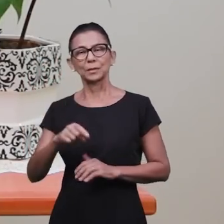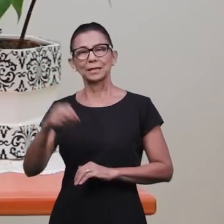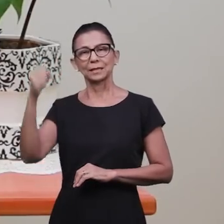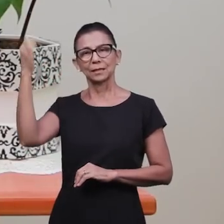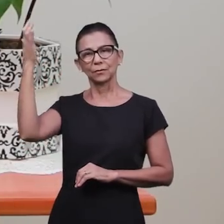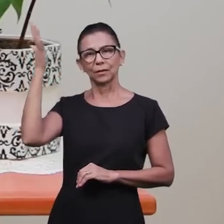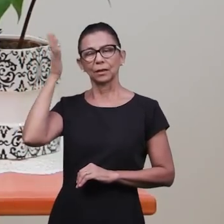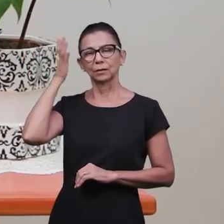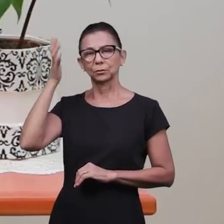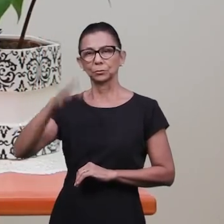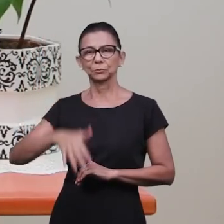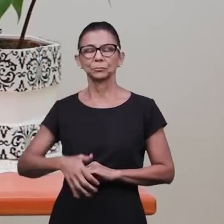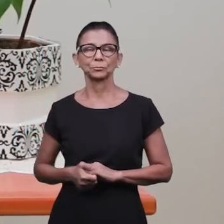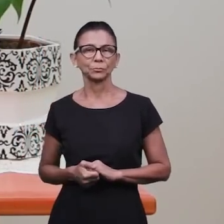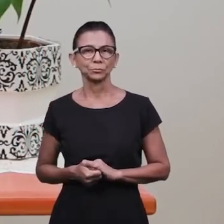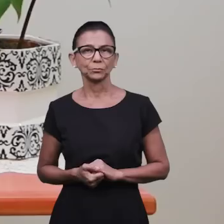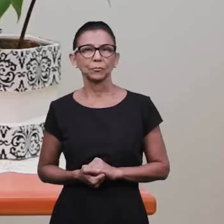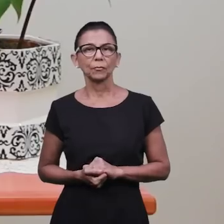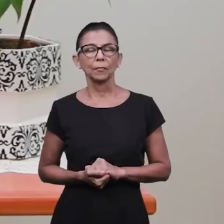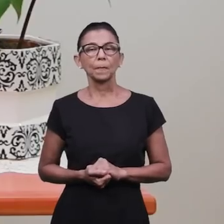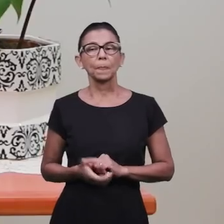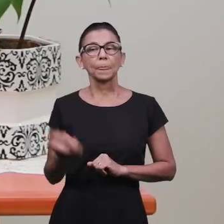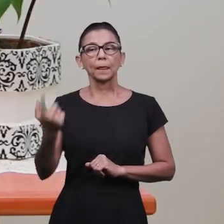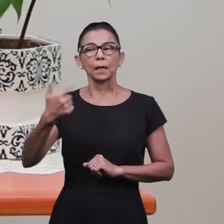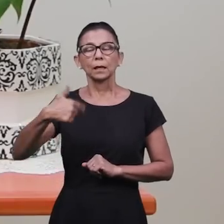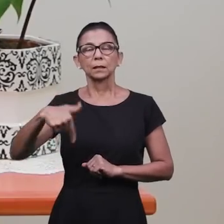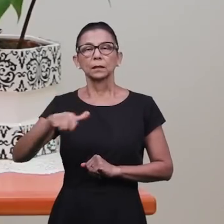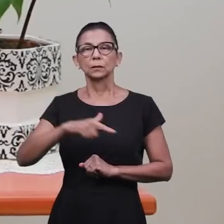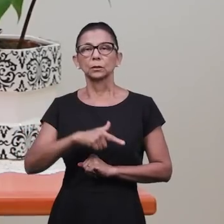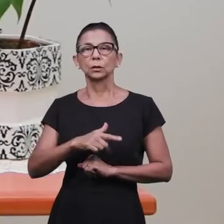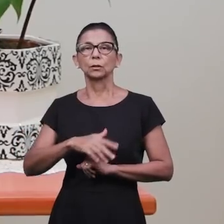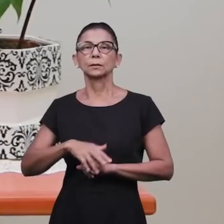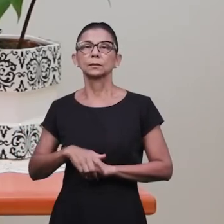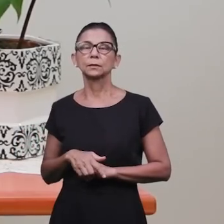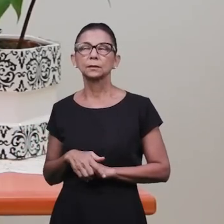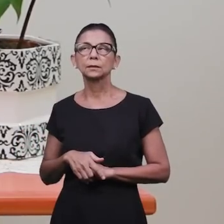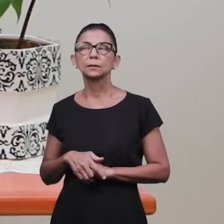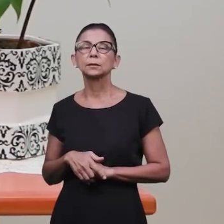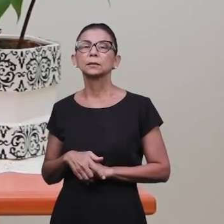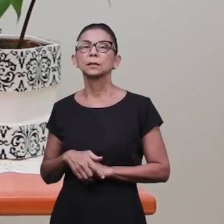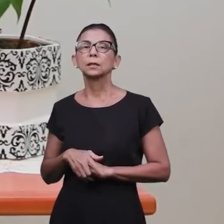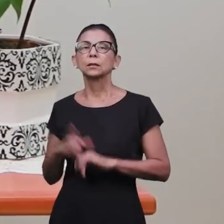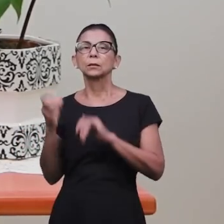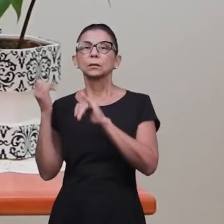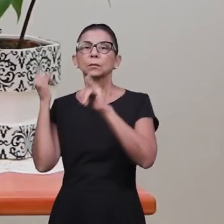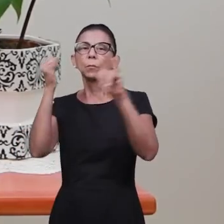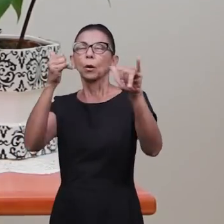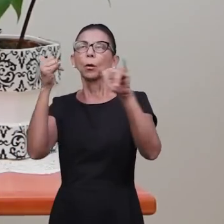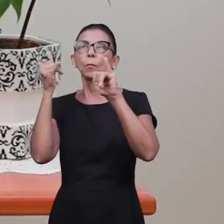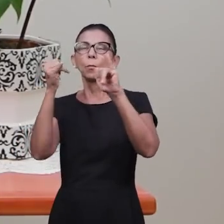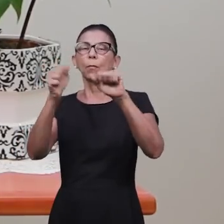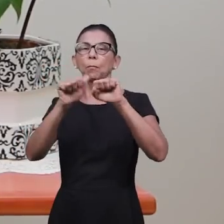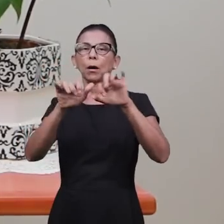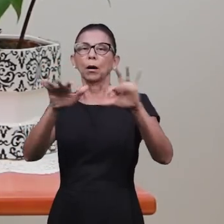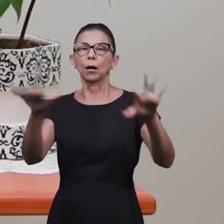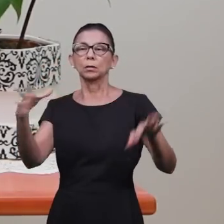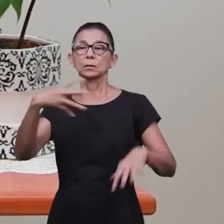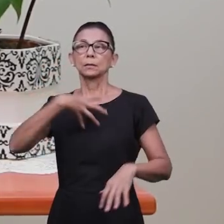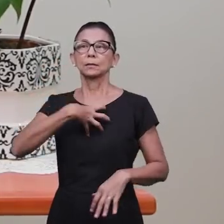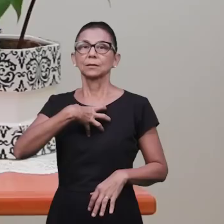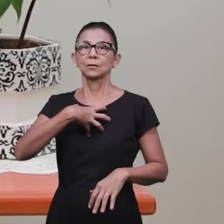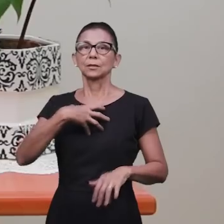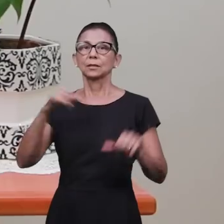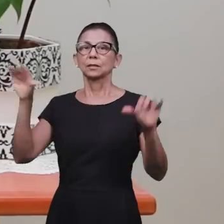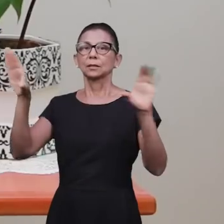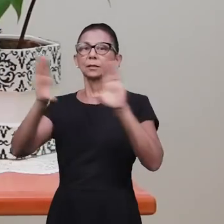ouvir o toque da trombeta e entrar na eternidade glorificando e louvando o nome do